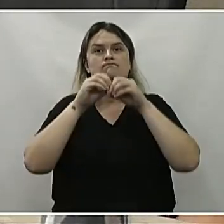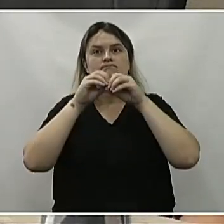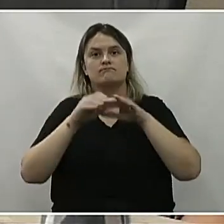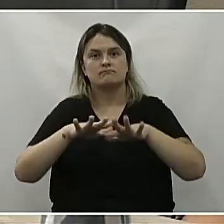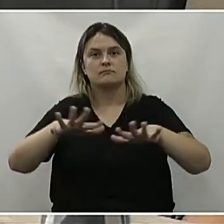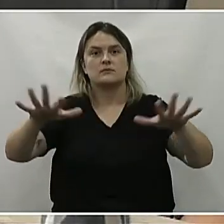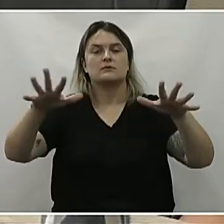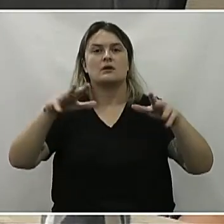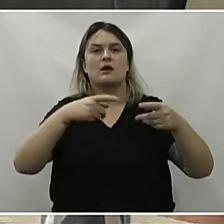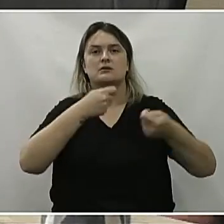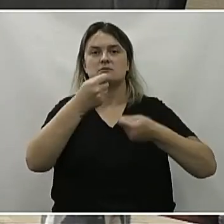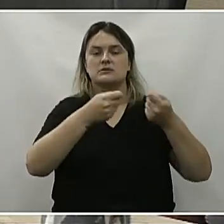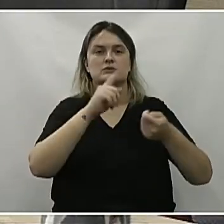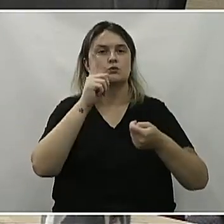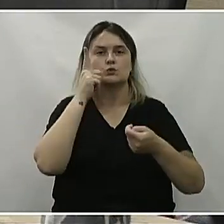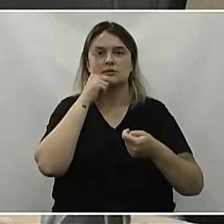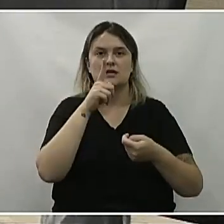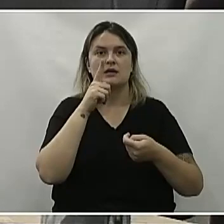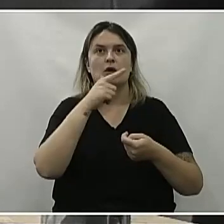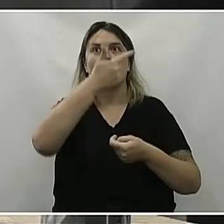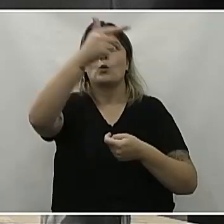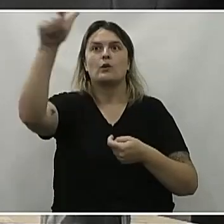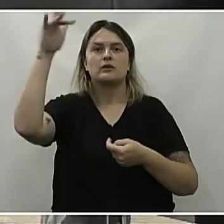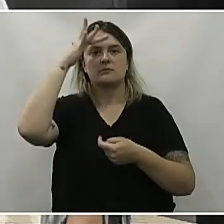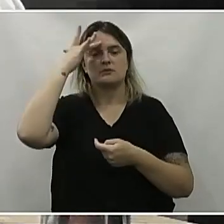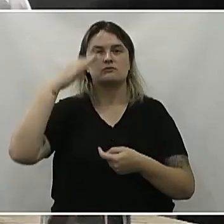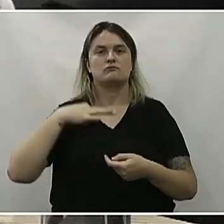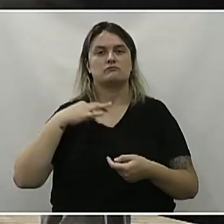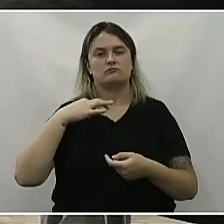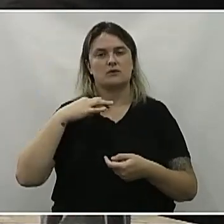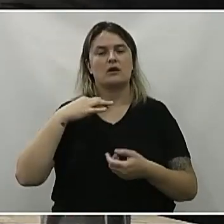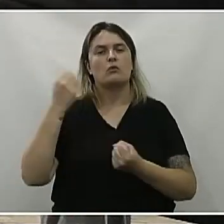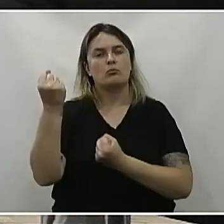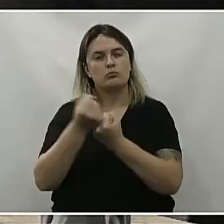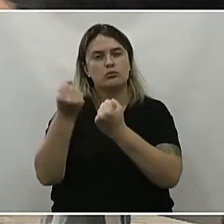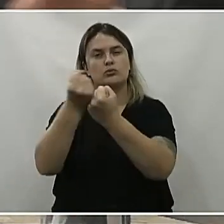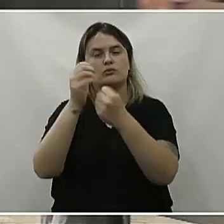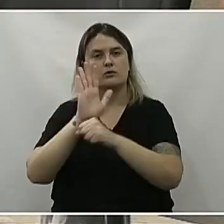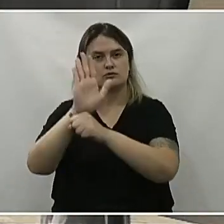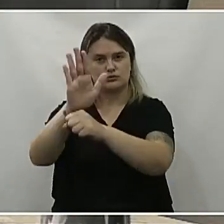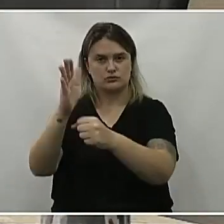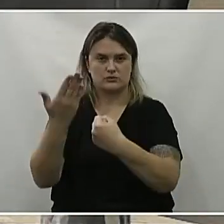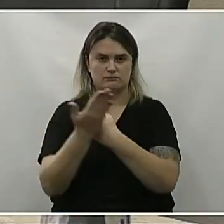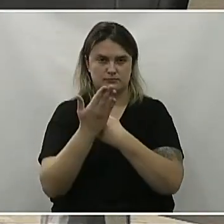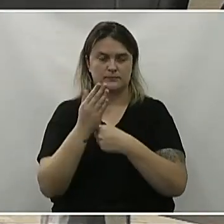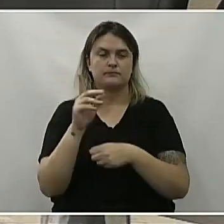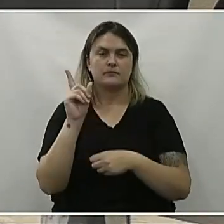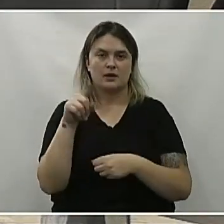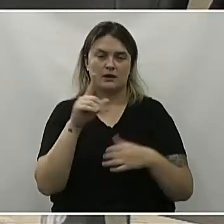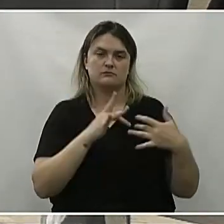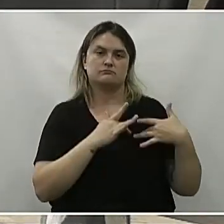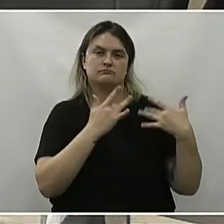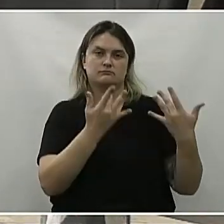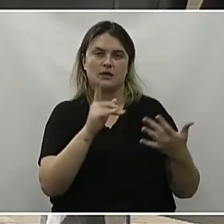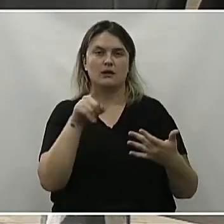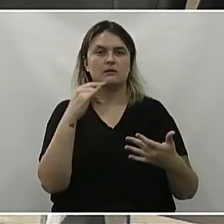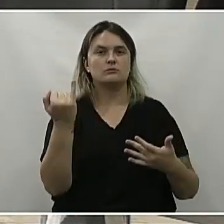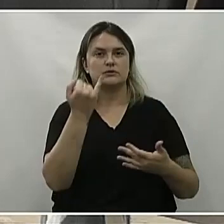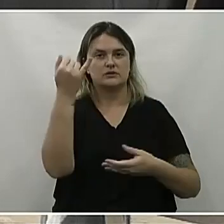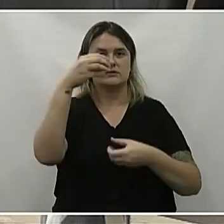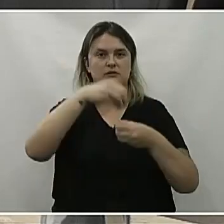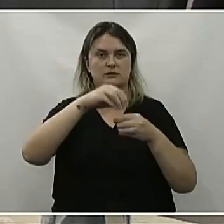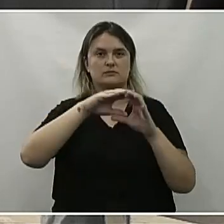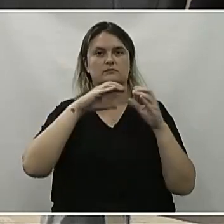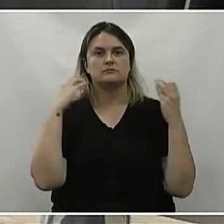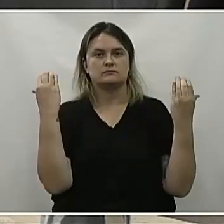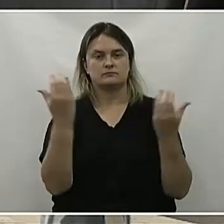administração não consegue atingir tá lá todo mundo de mãos dadas ajudando ao próximo Isso sim que é importante dentro de